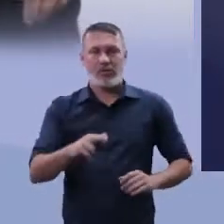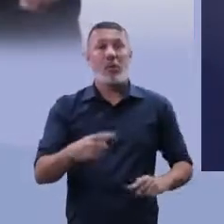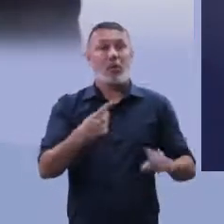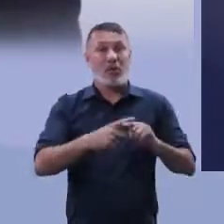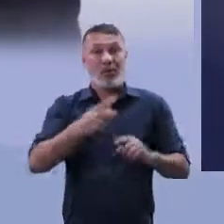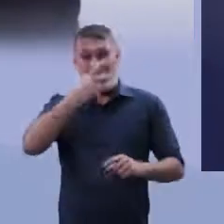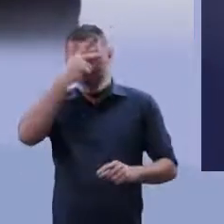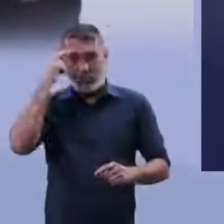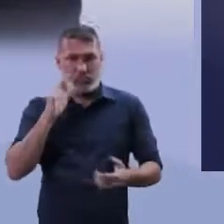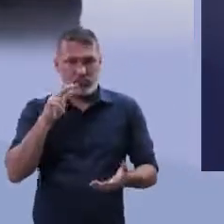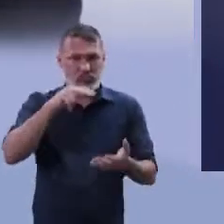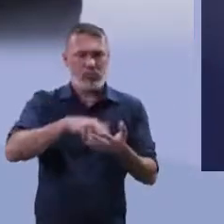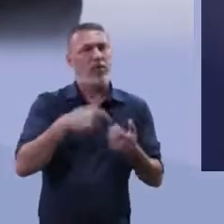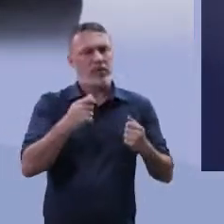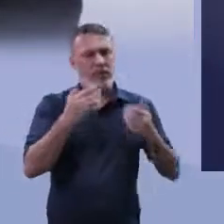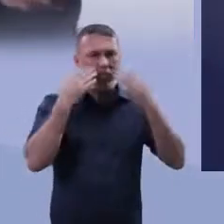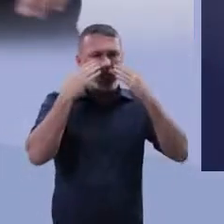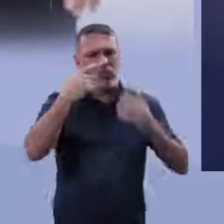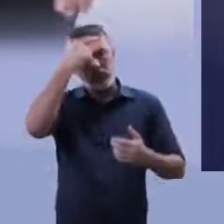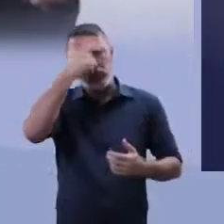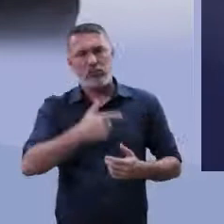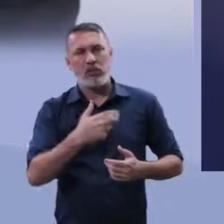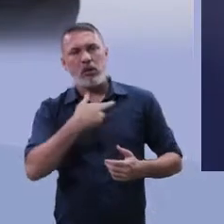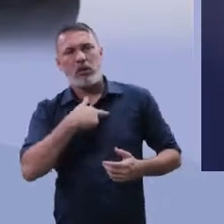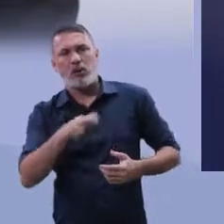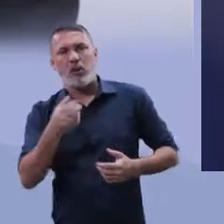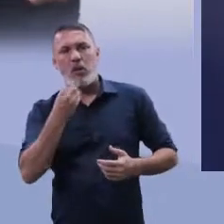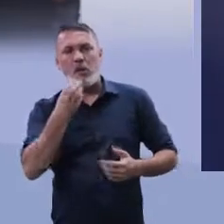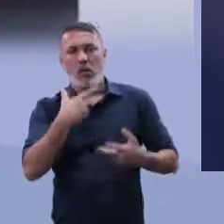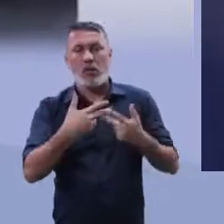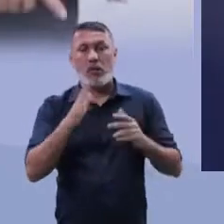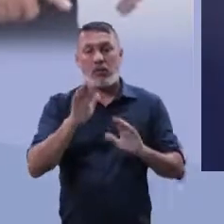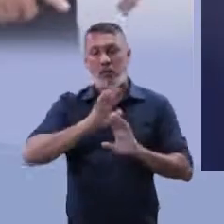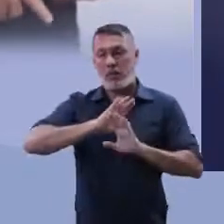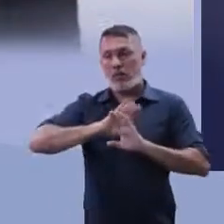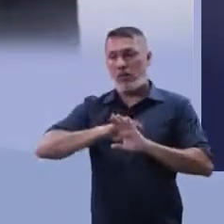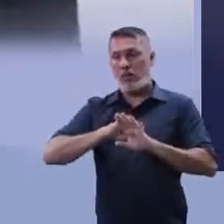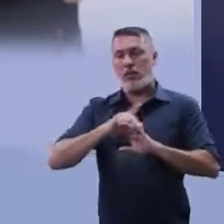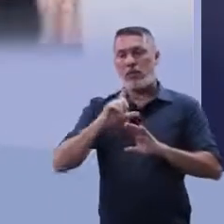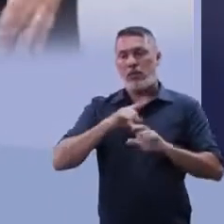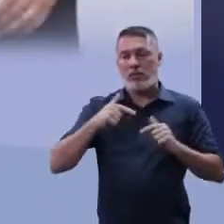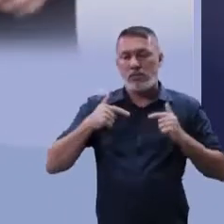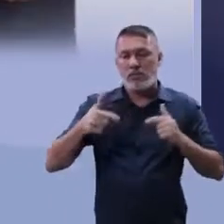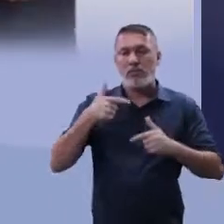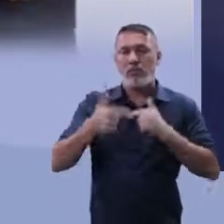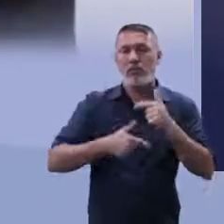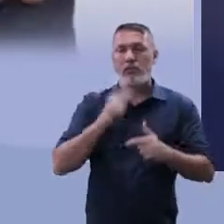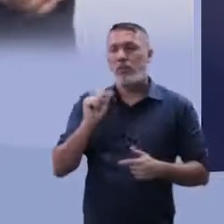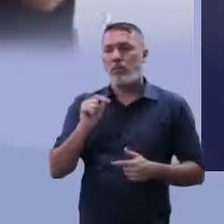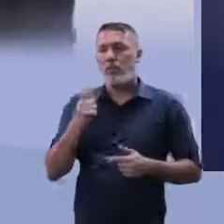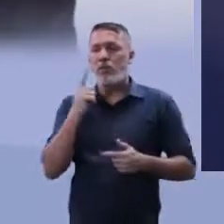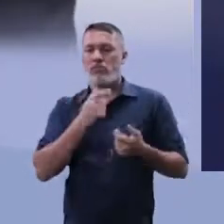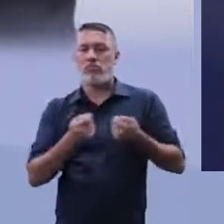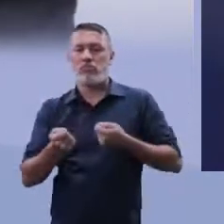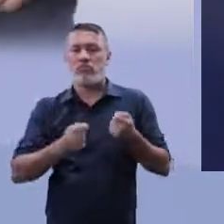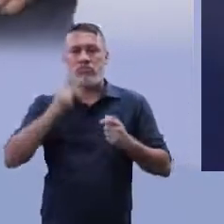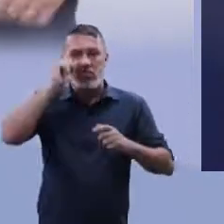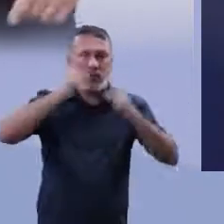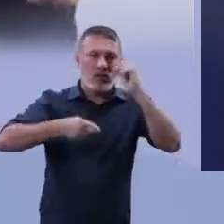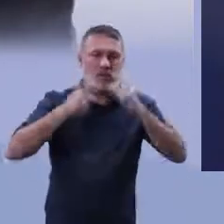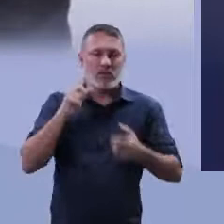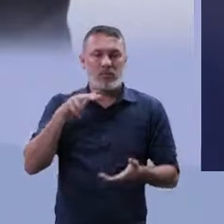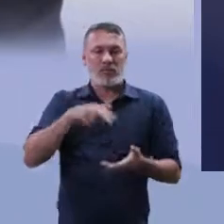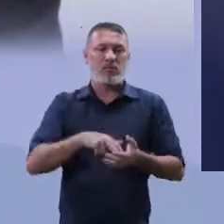um virtuoso, um bom cristão, tem que se mostrar, aparentar. Mas nos bastidores, necessariamente, não precisa ser assim. Ele tem que agir de